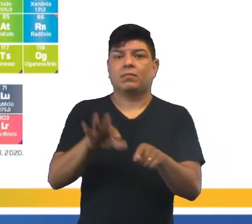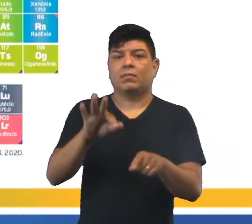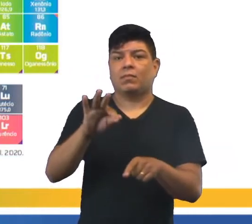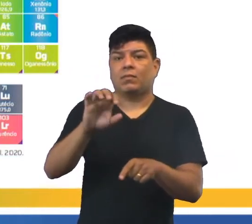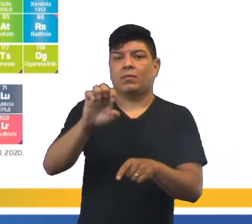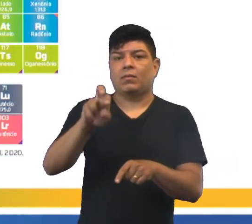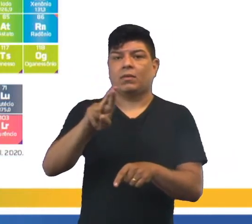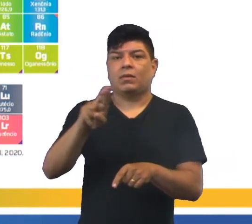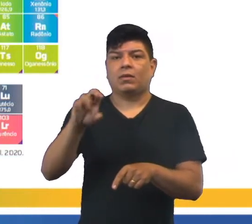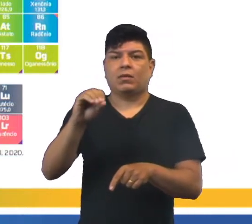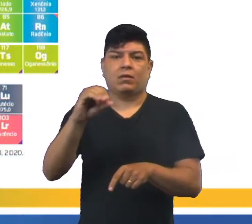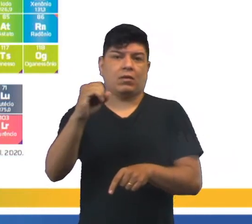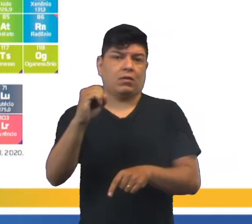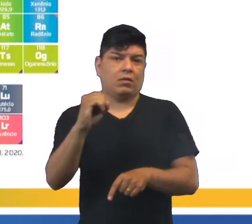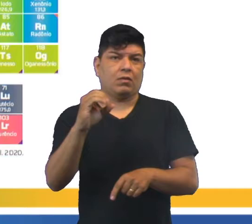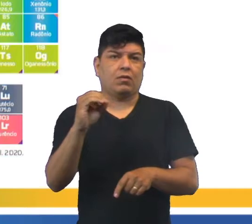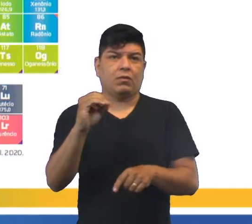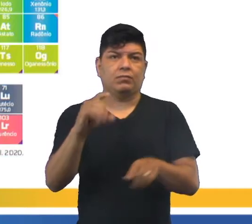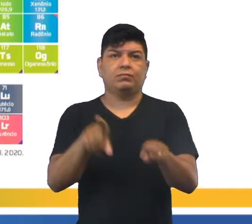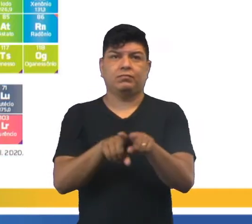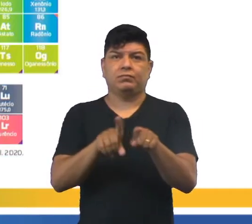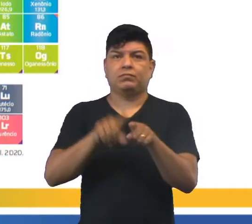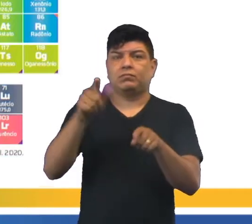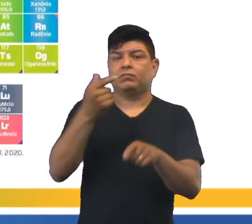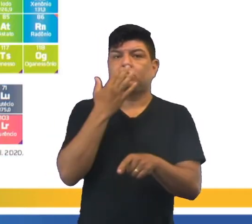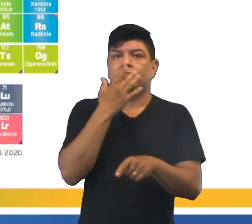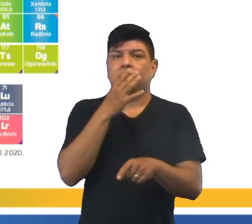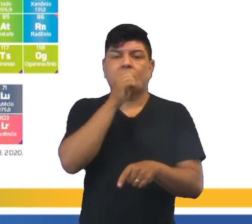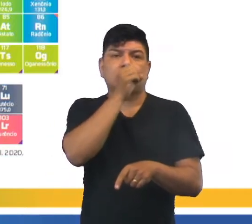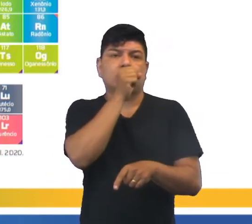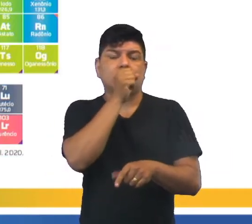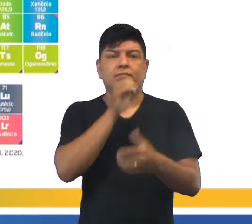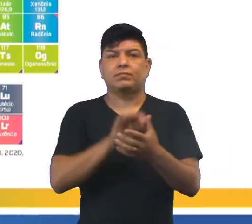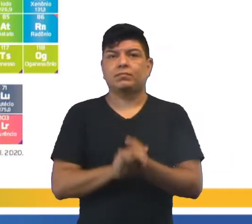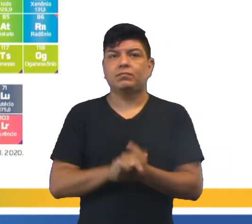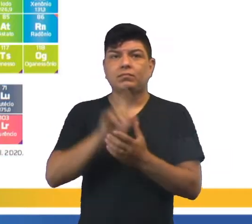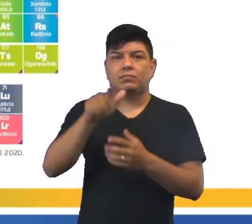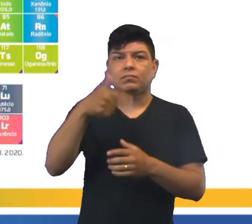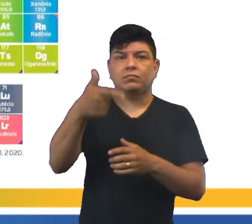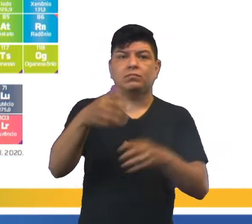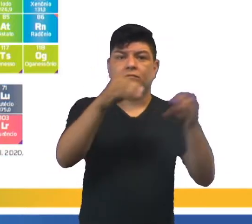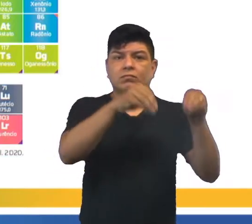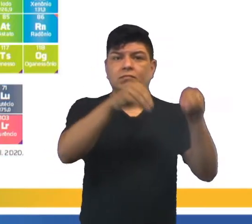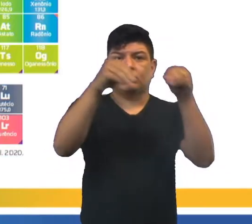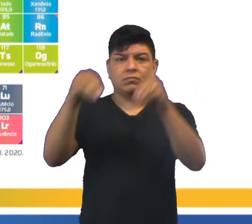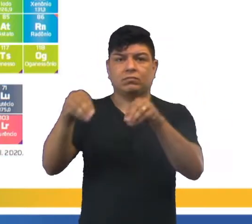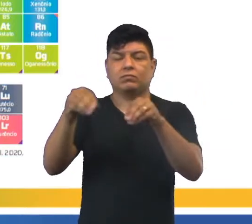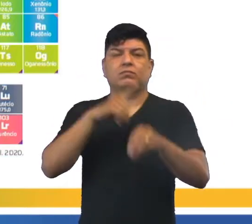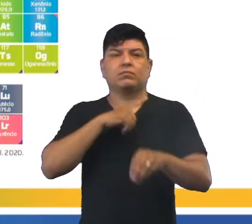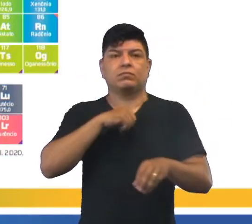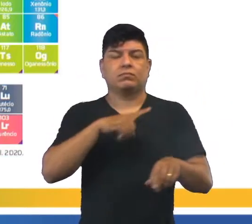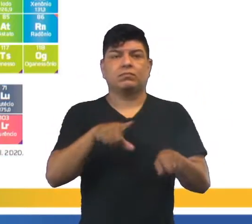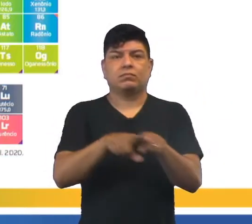parte laranja, né? E essa outra parte aqui, os metais de transição.